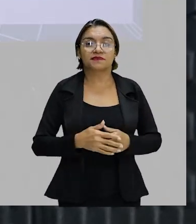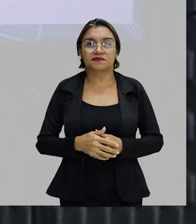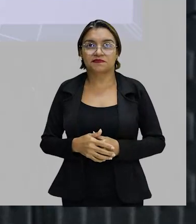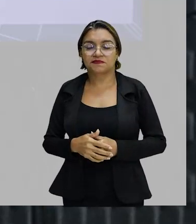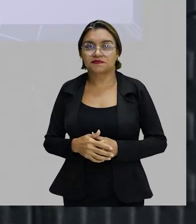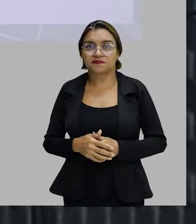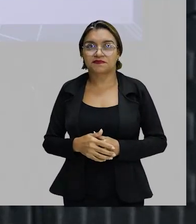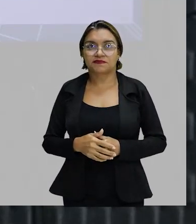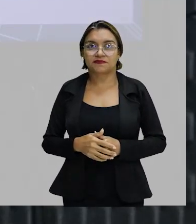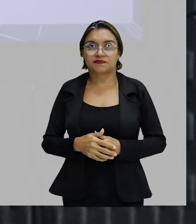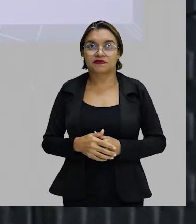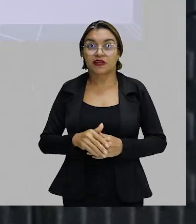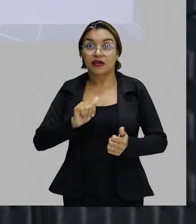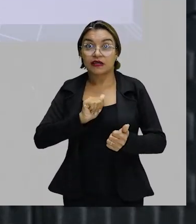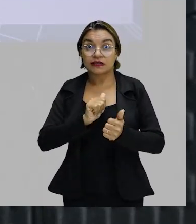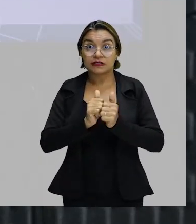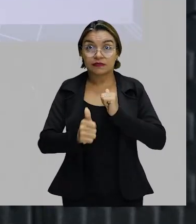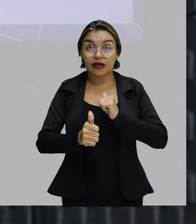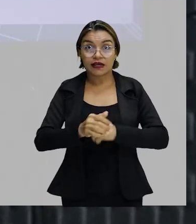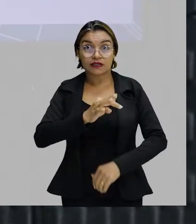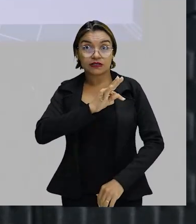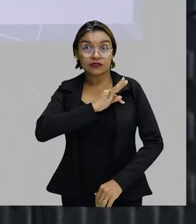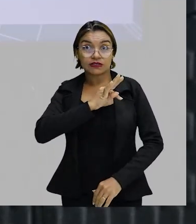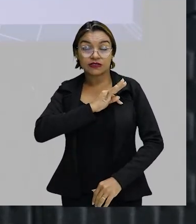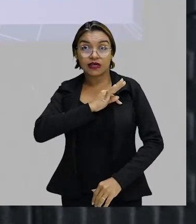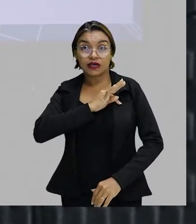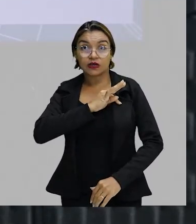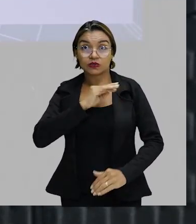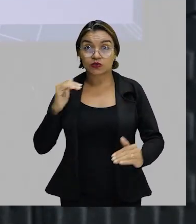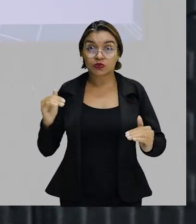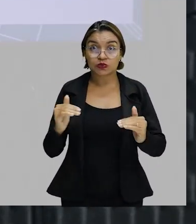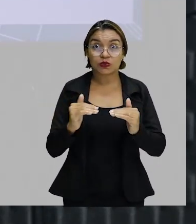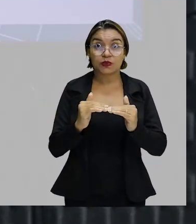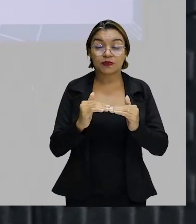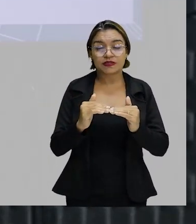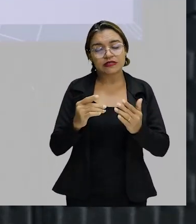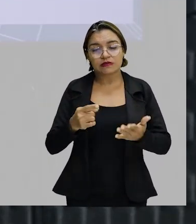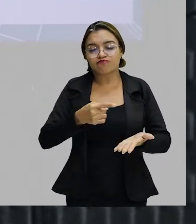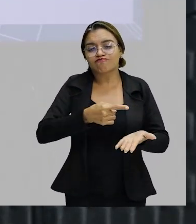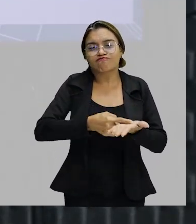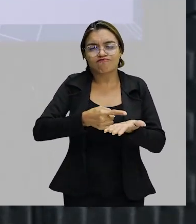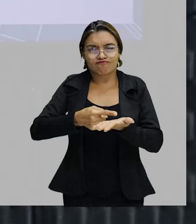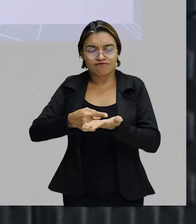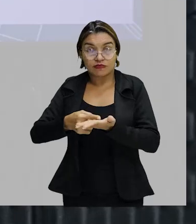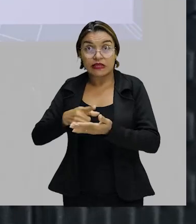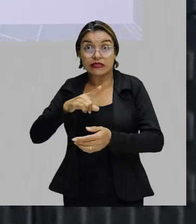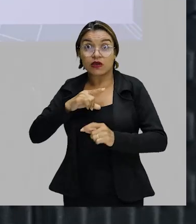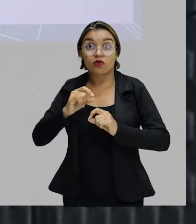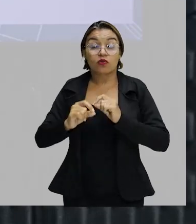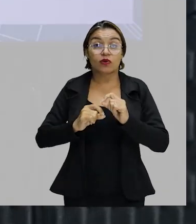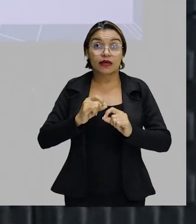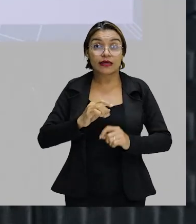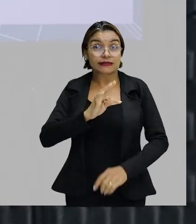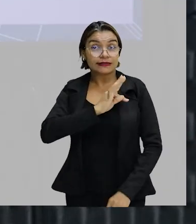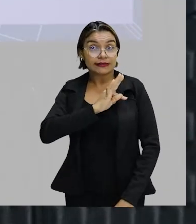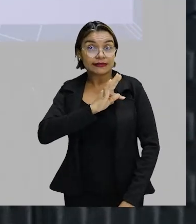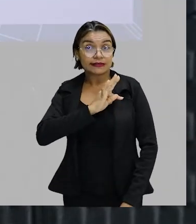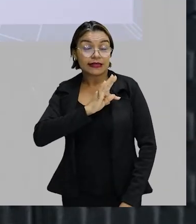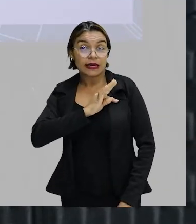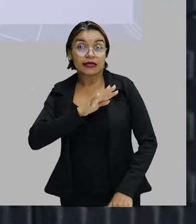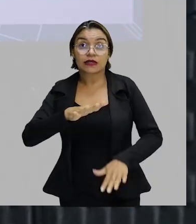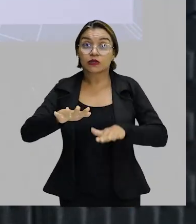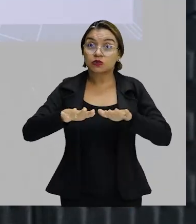esportes técnico combinatórios que são aqueles esportes que exigem técnicas nos